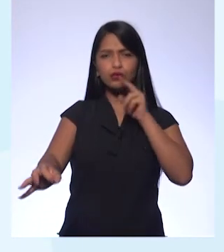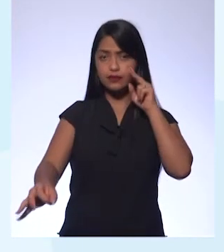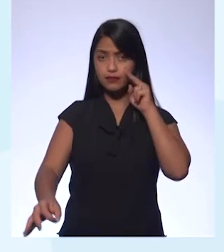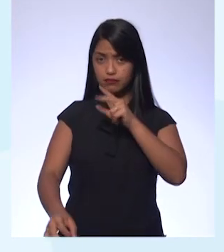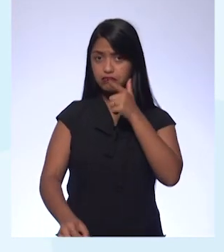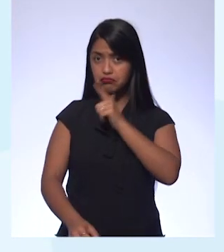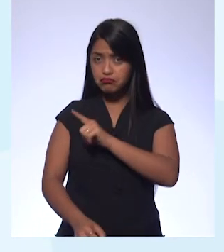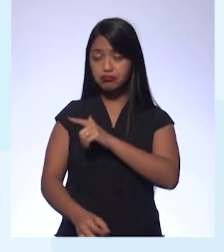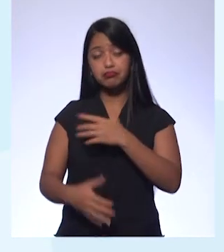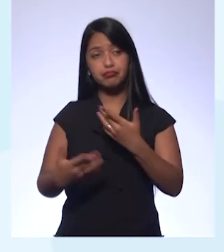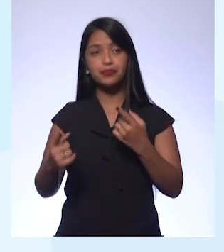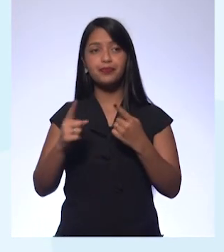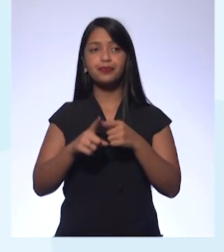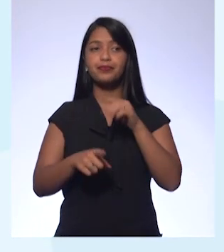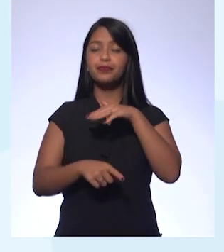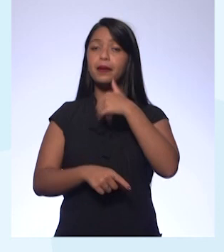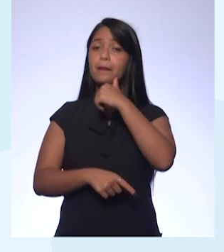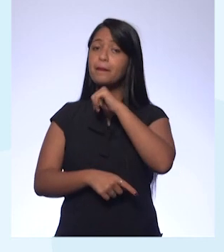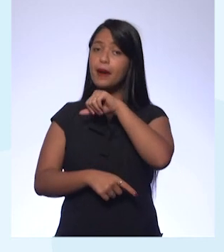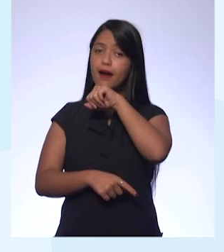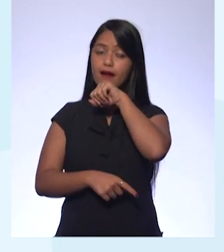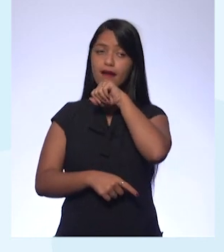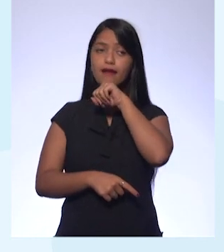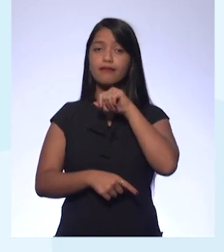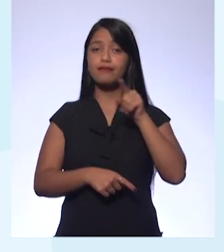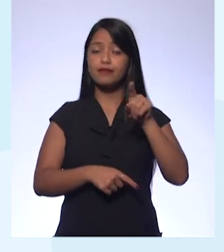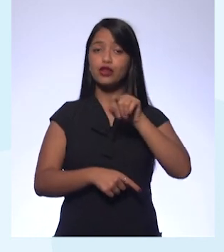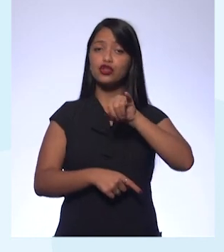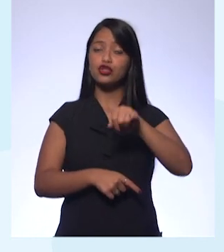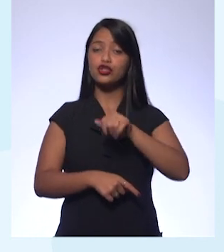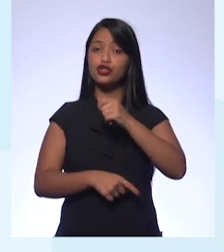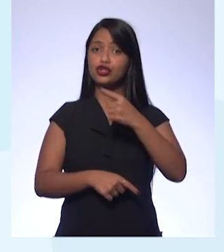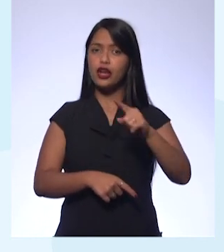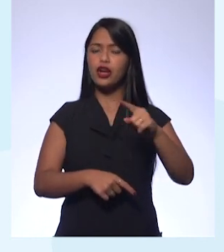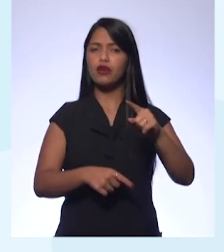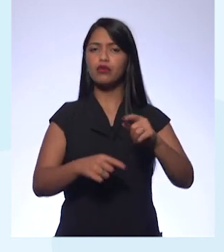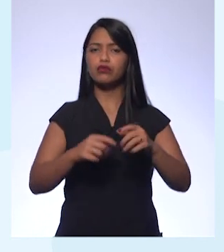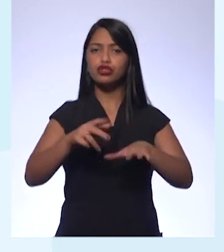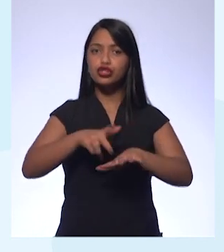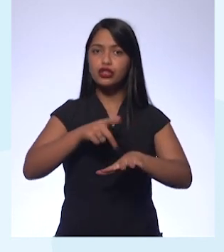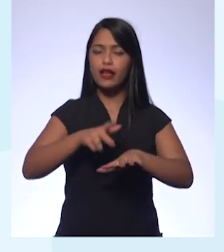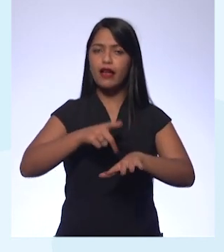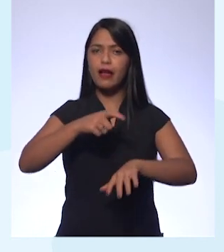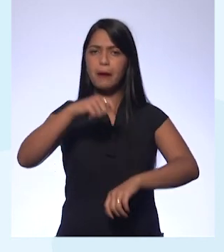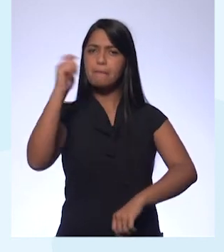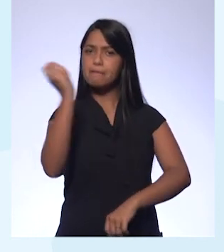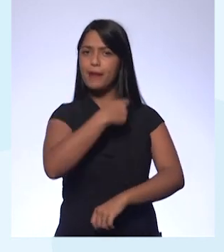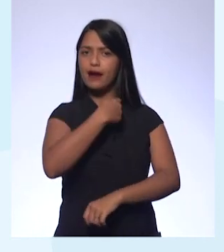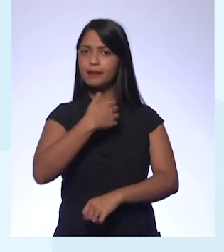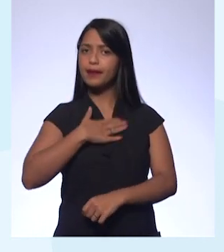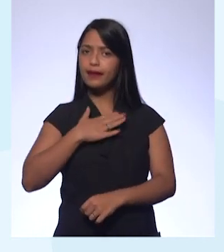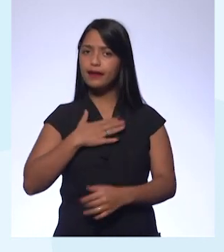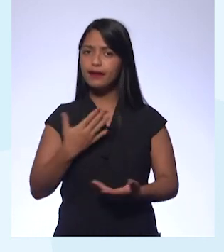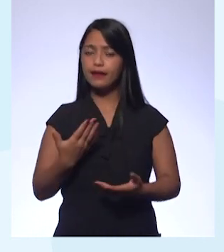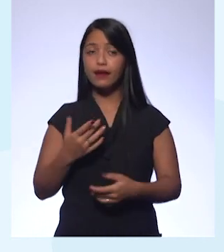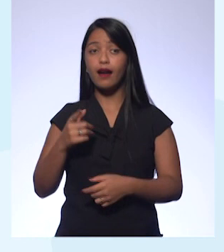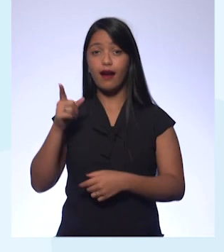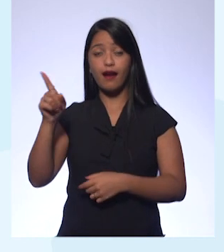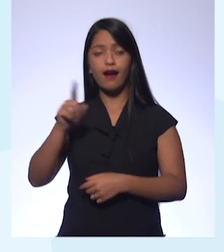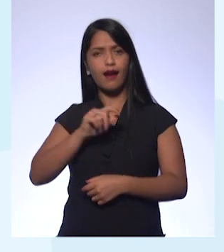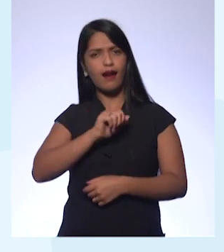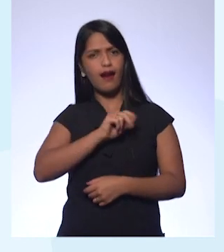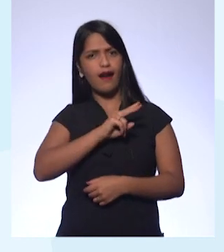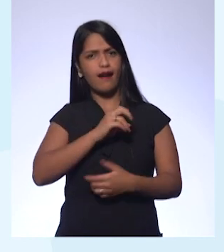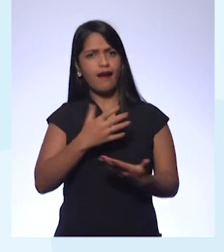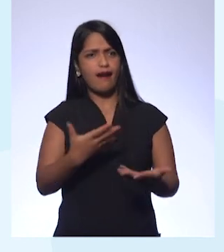Vamos ver. Mainha, o João me bateu de chinelo. Ai, Maria, meu filho.